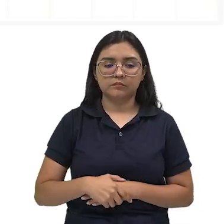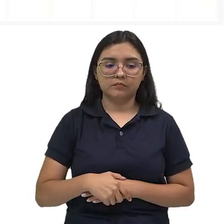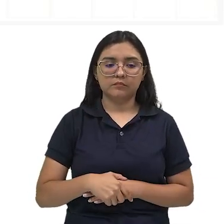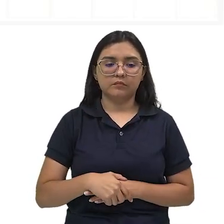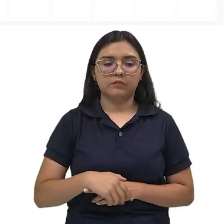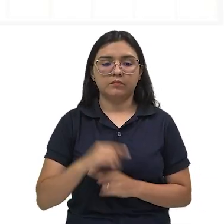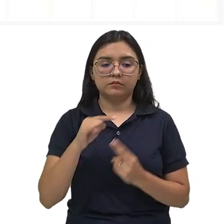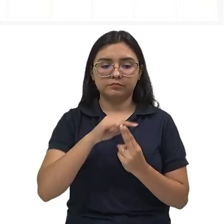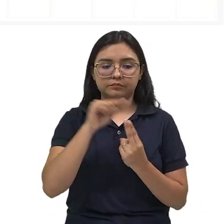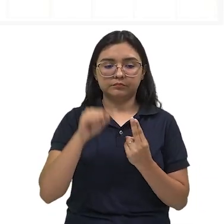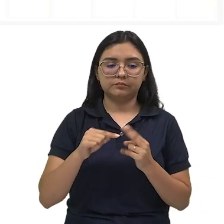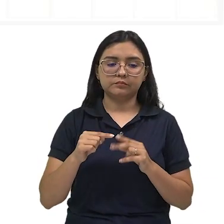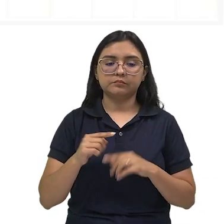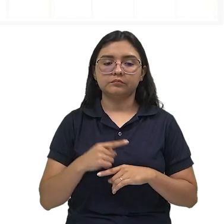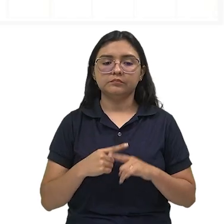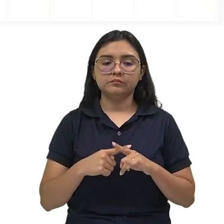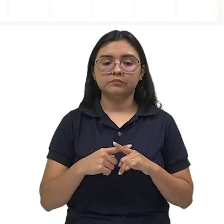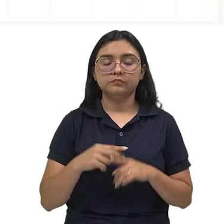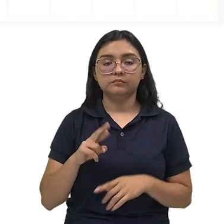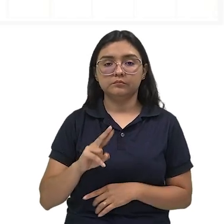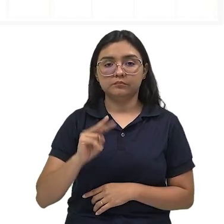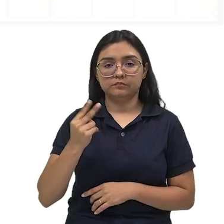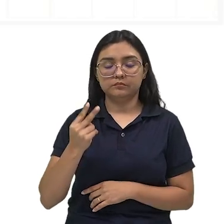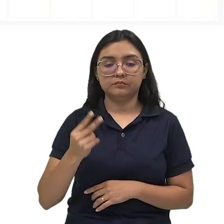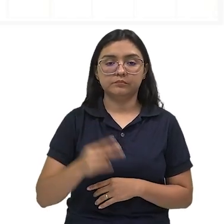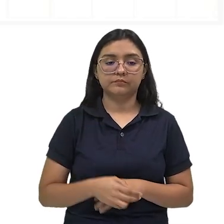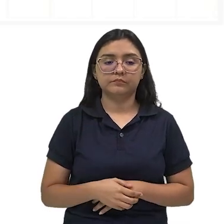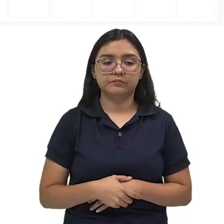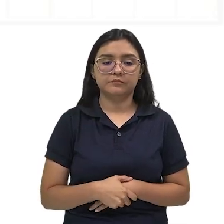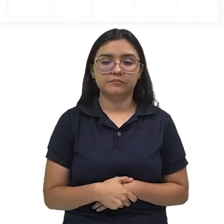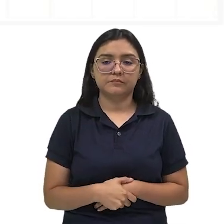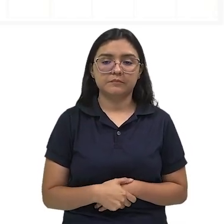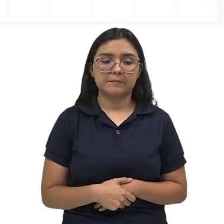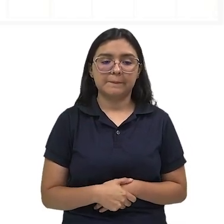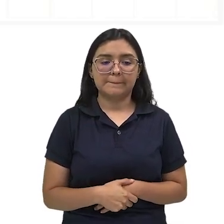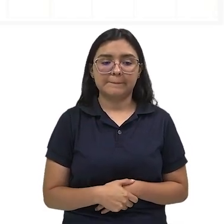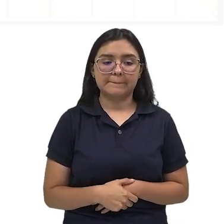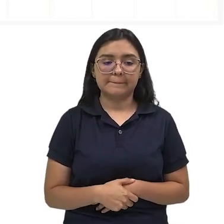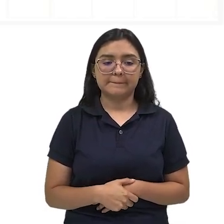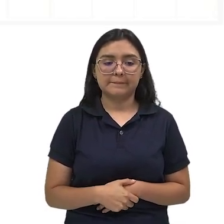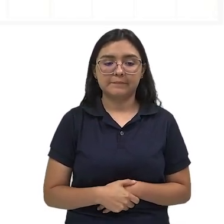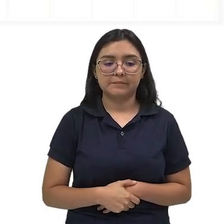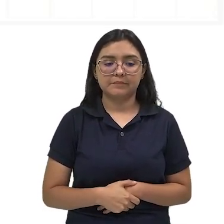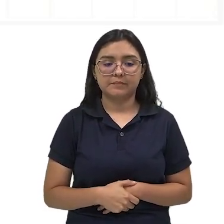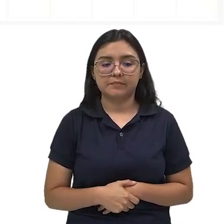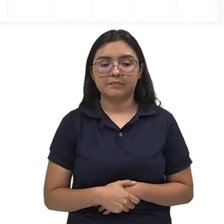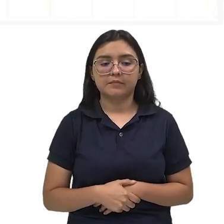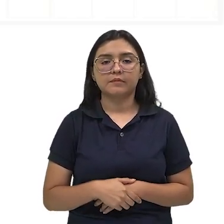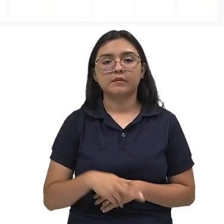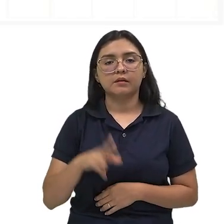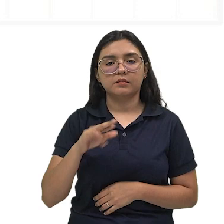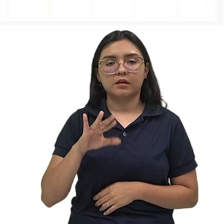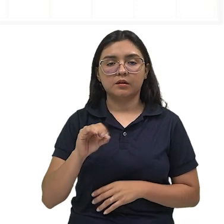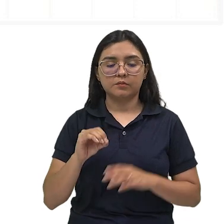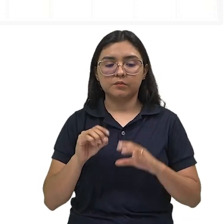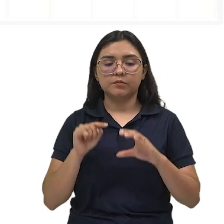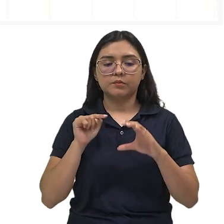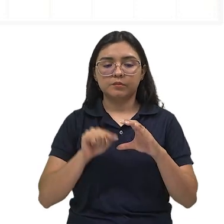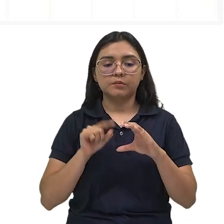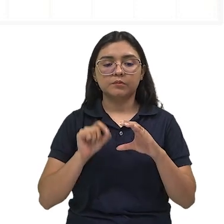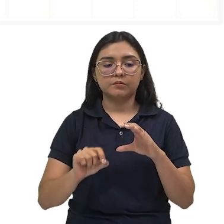Πr ao quadrado. E esse raio, ele